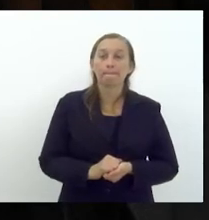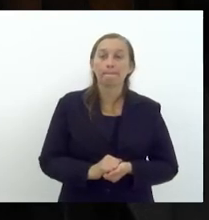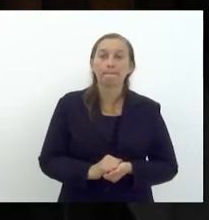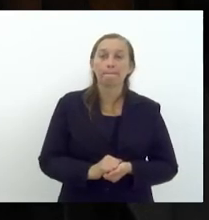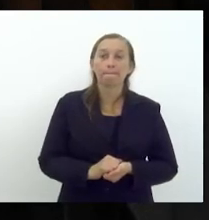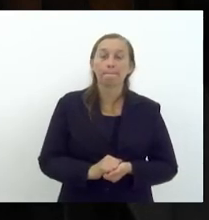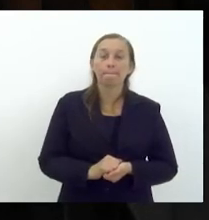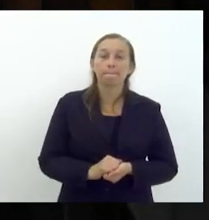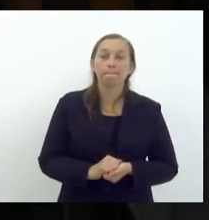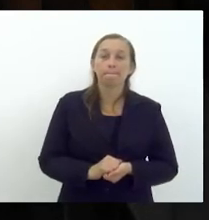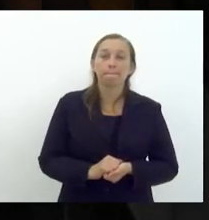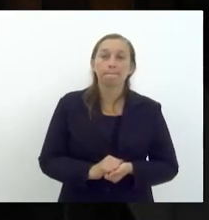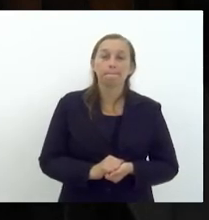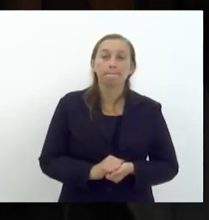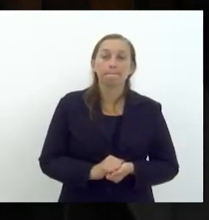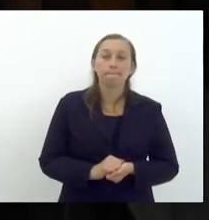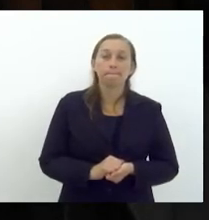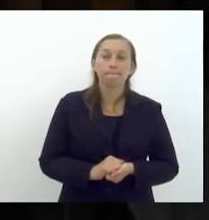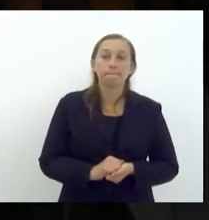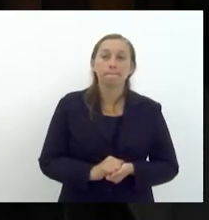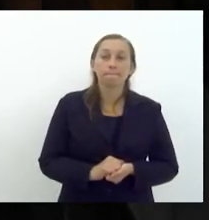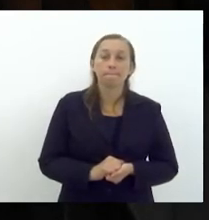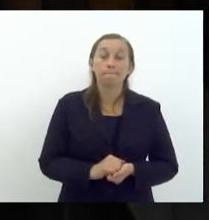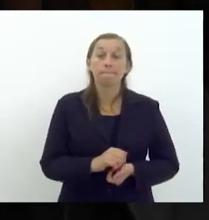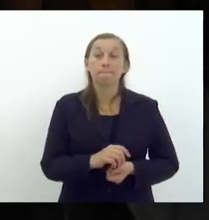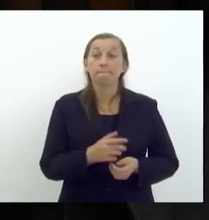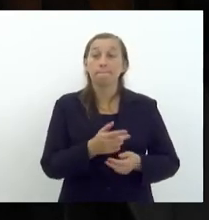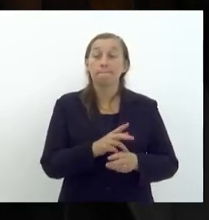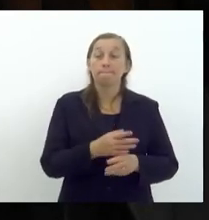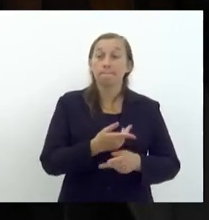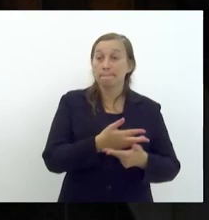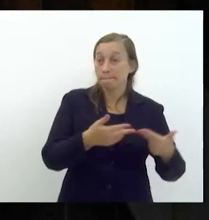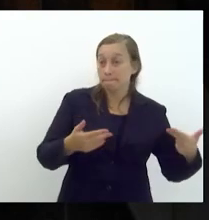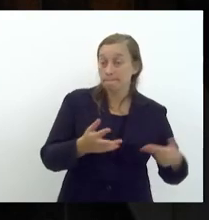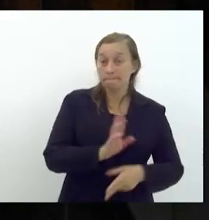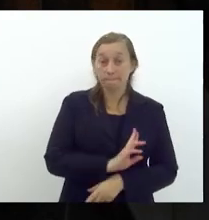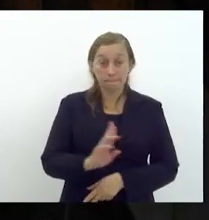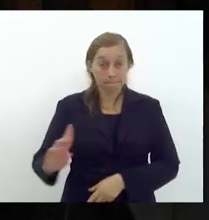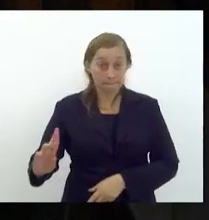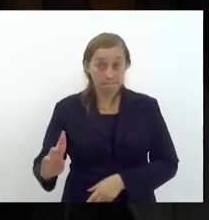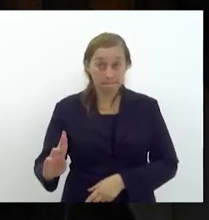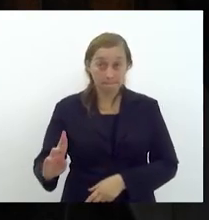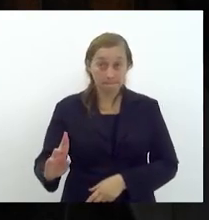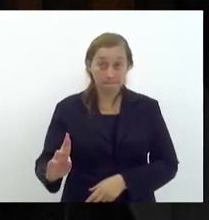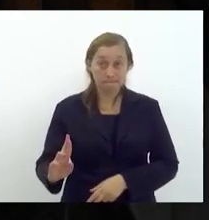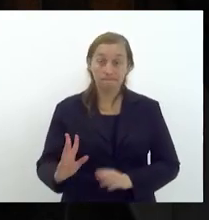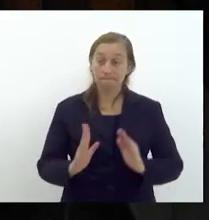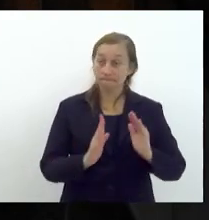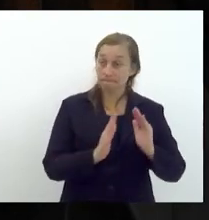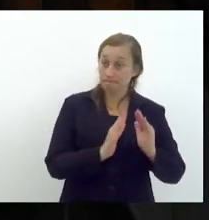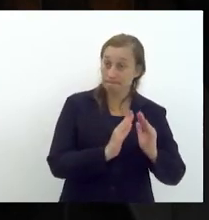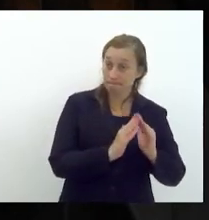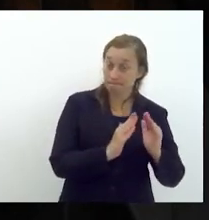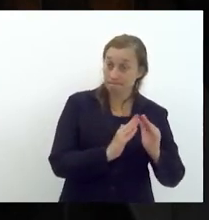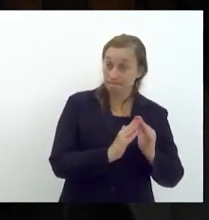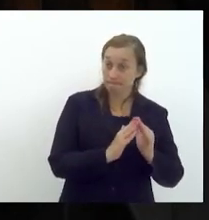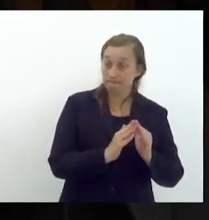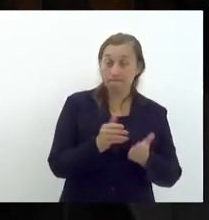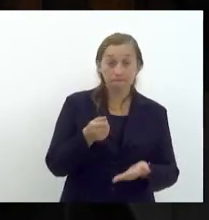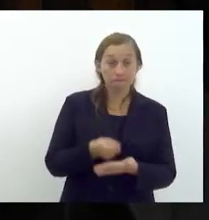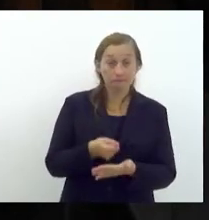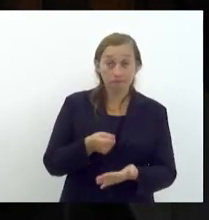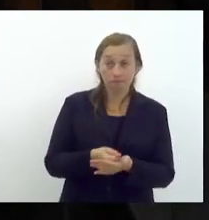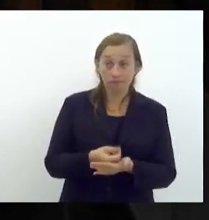questão dos tempos e cultos religiosos que se cobrasse a tarifa